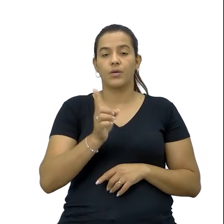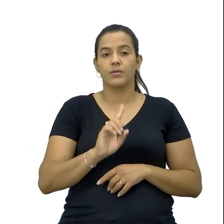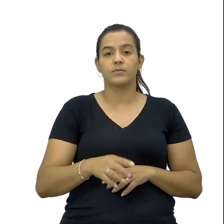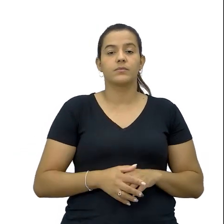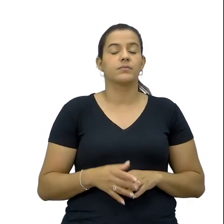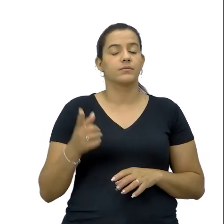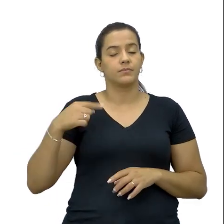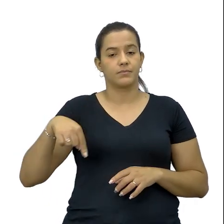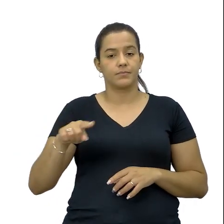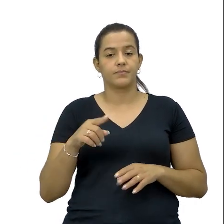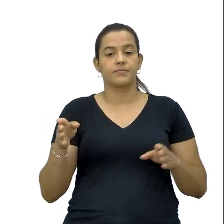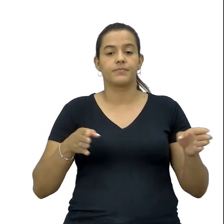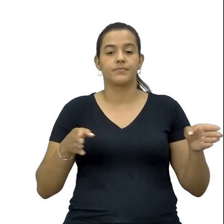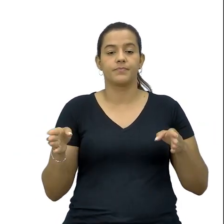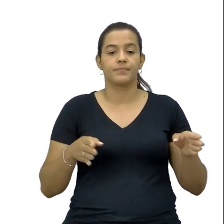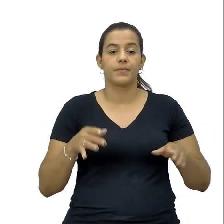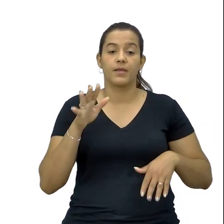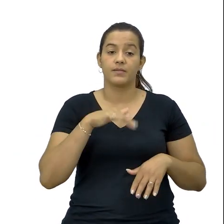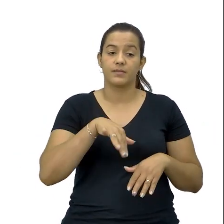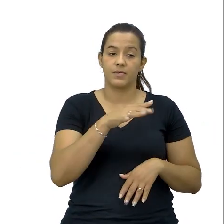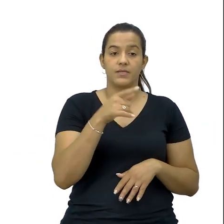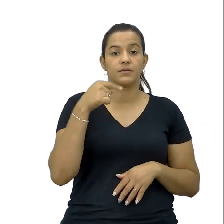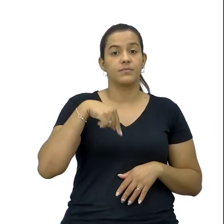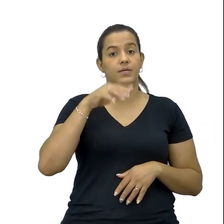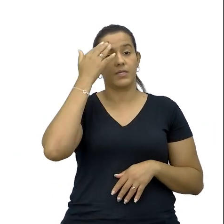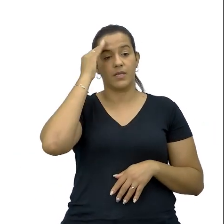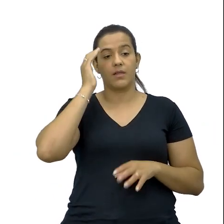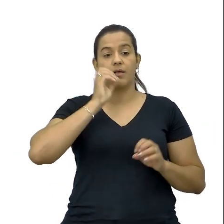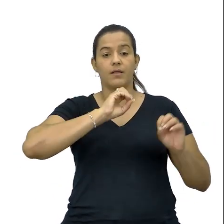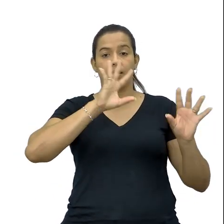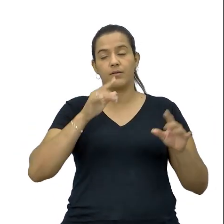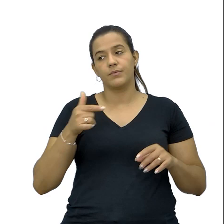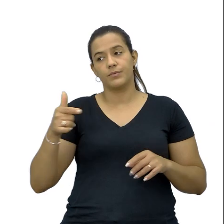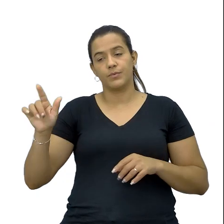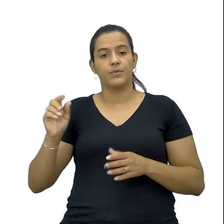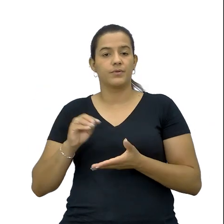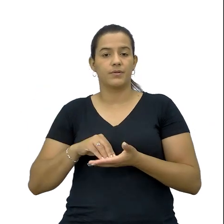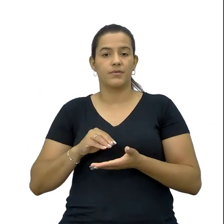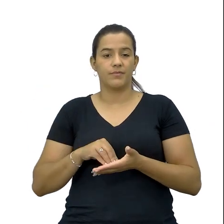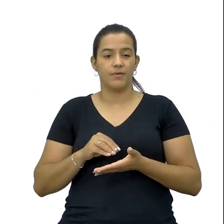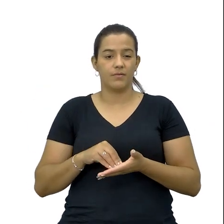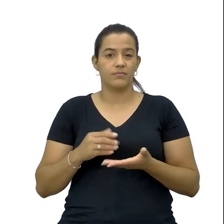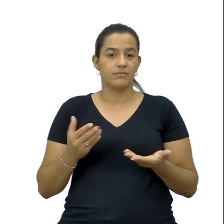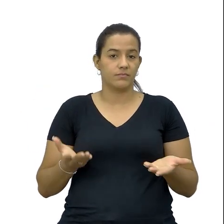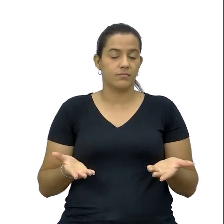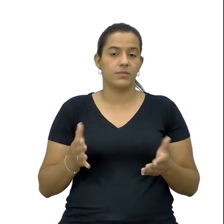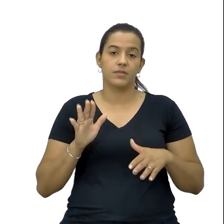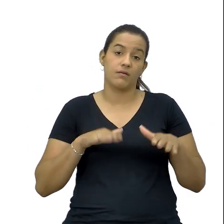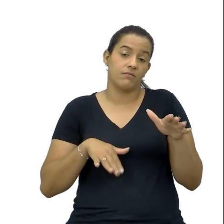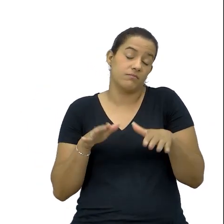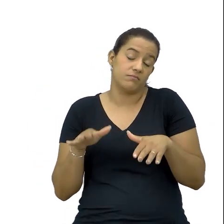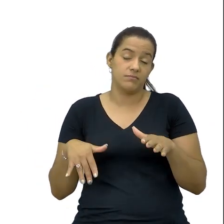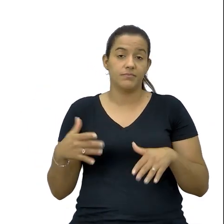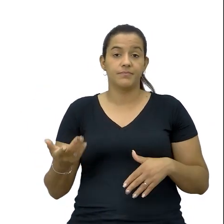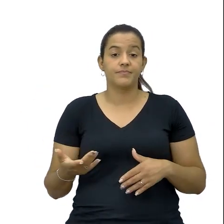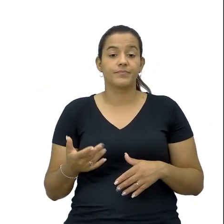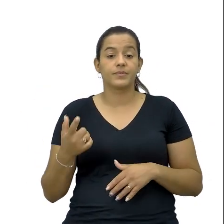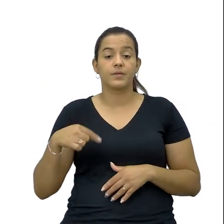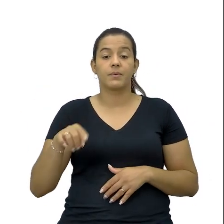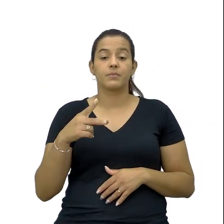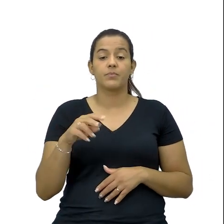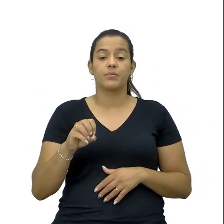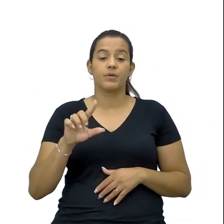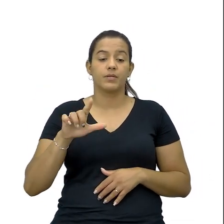esse movimento, que às vezes é óbvio para um aluno e não é para o outro, né? E aqui a gente tem um polígono, às vezes o aluno vai falar, mas professor, o que é um